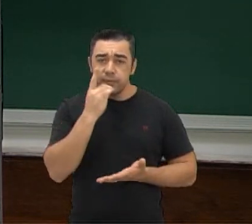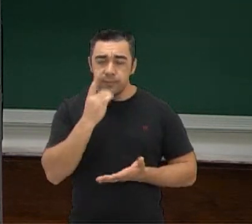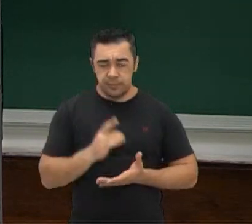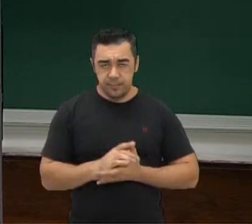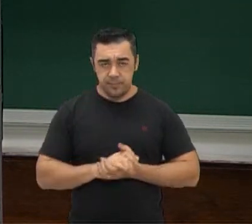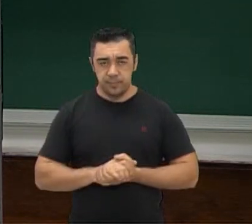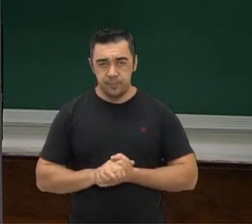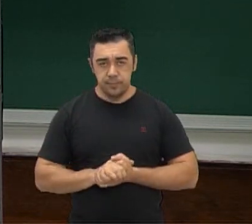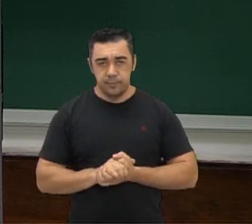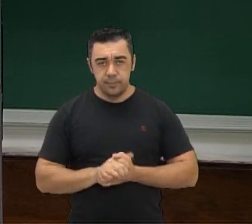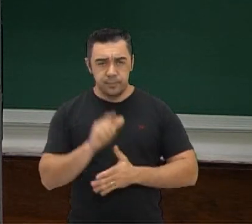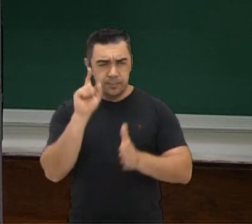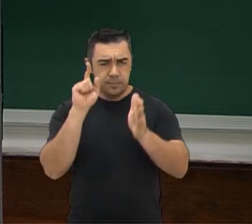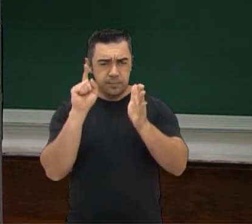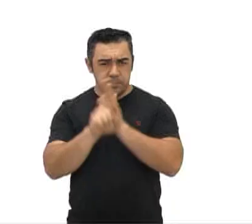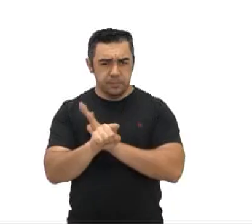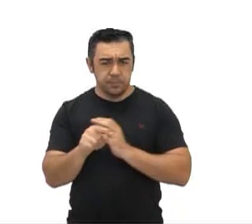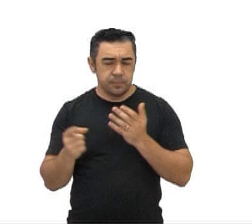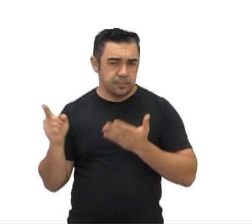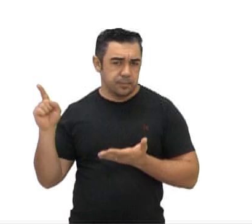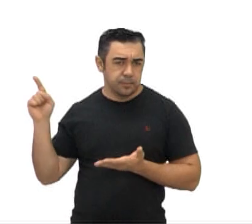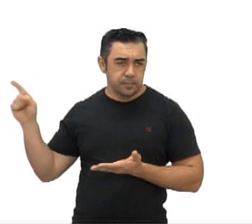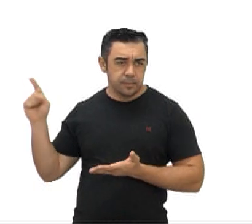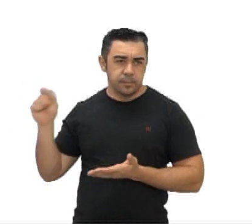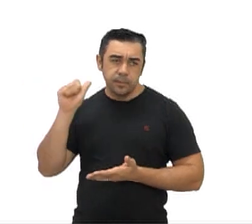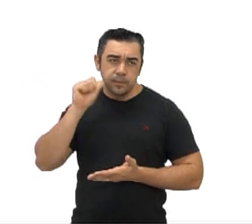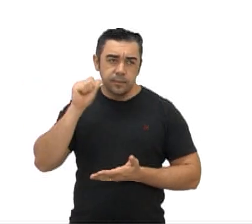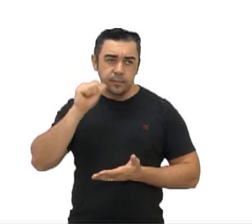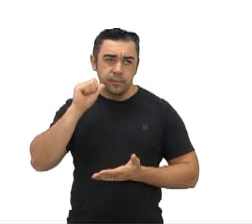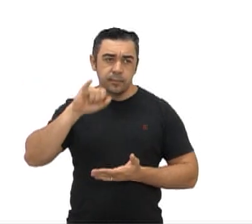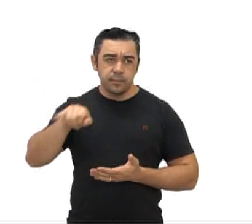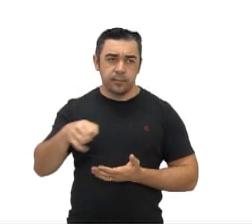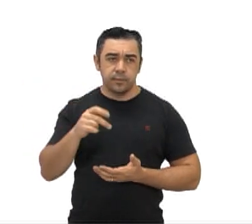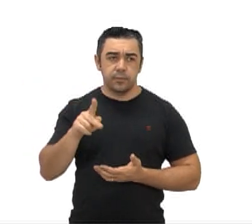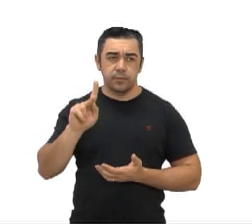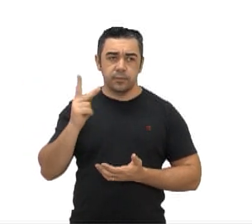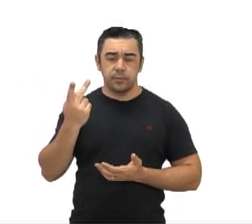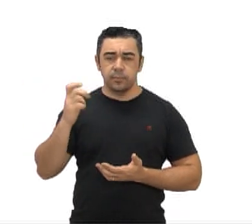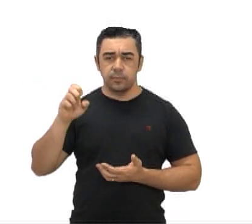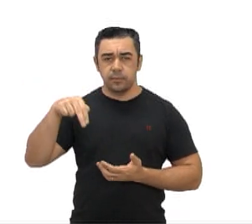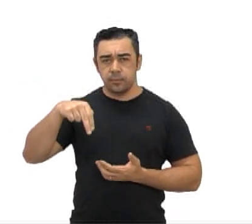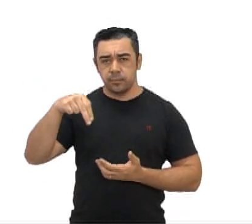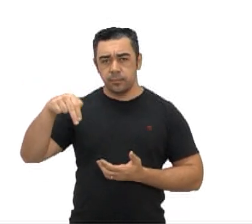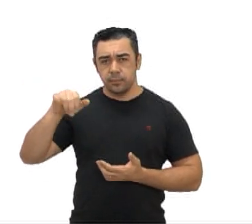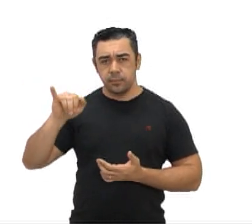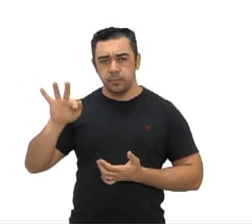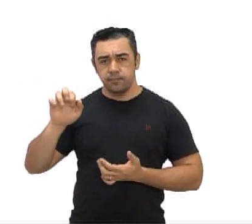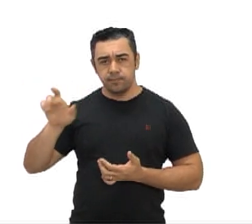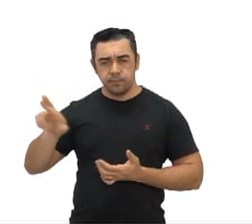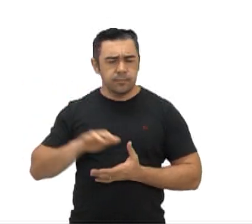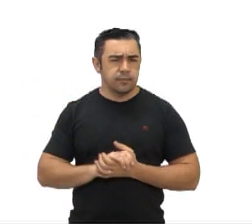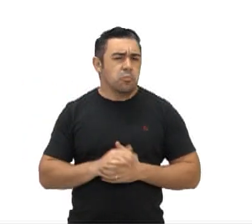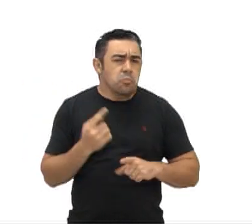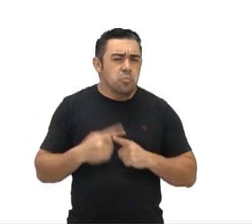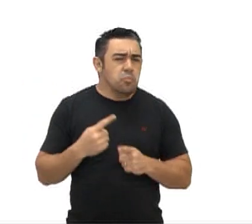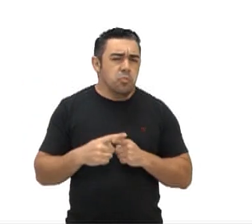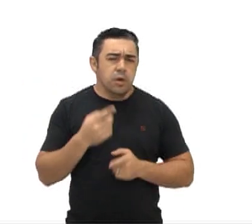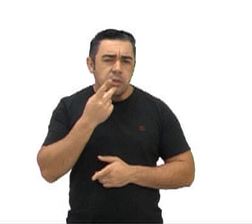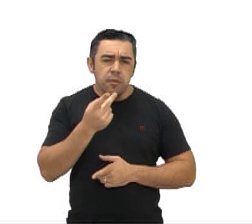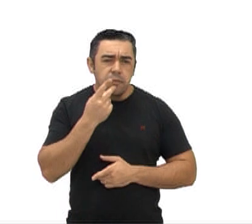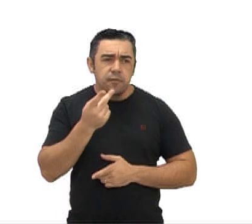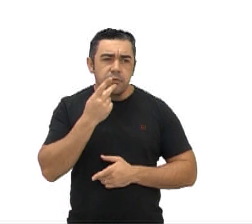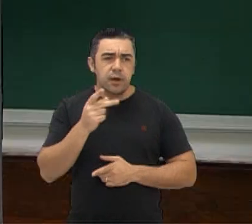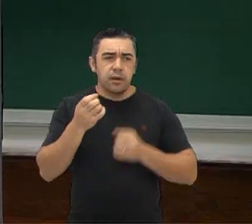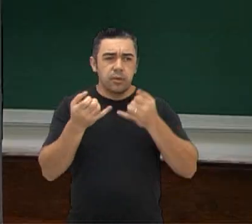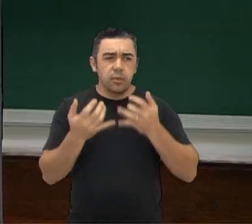Então, aqui, uma pergunta da Jennifer, lá de Bocaiúva do Sul. Por que as pessoas não comentam sobre o